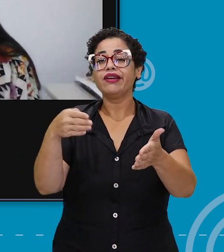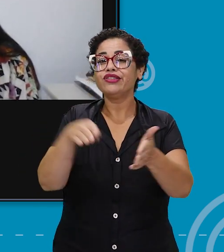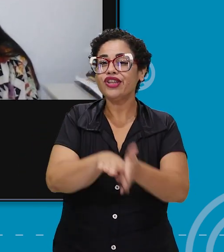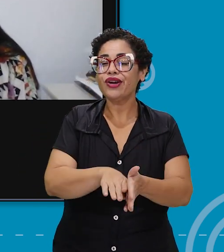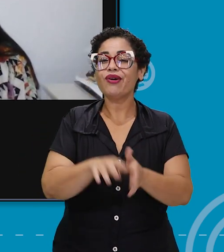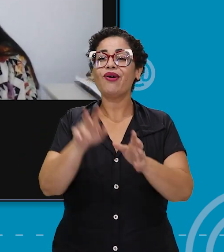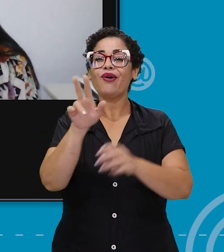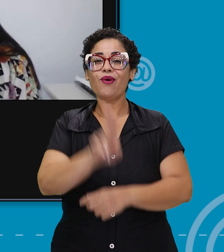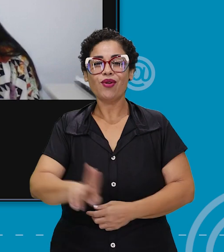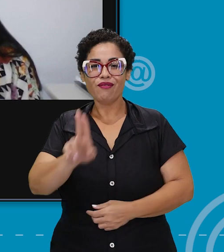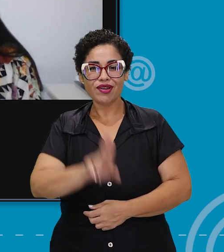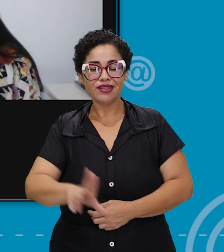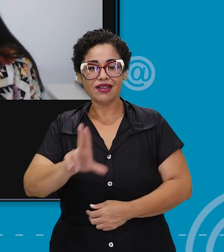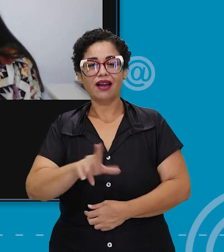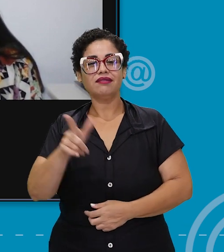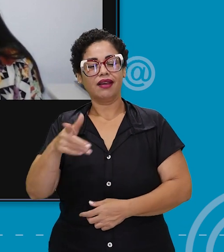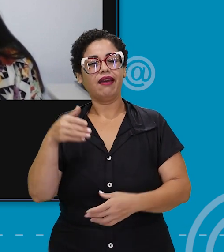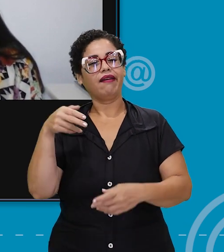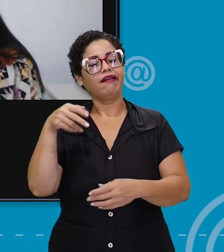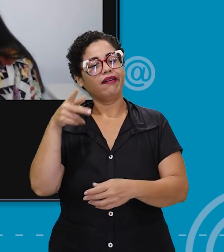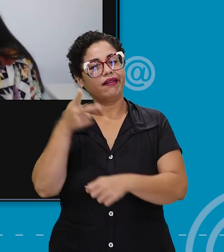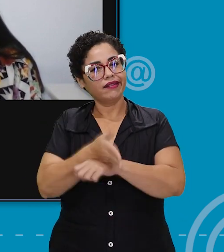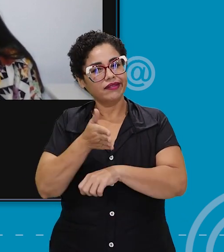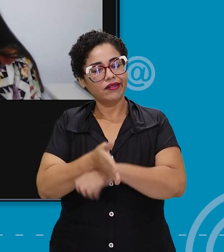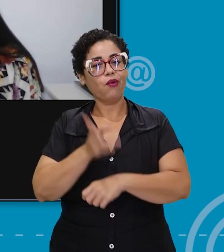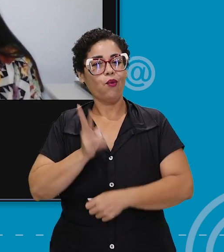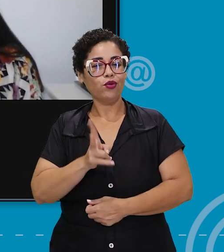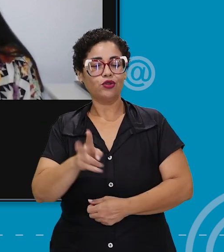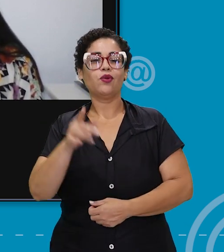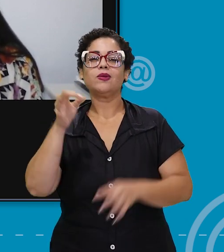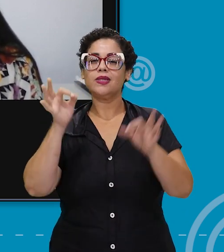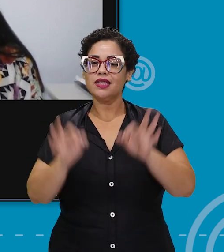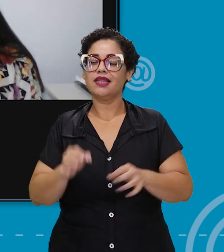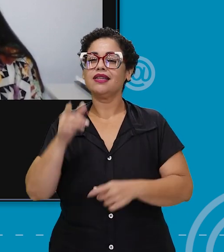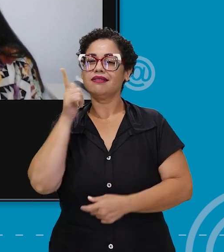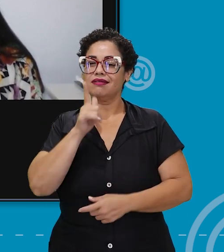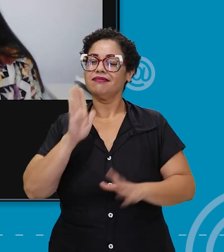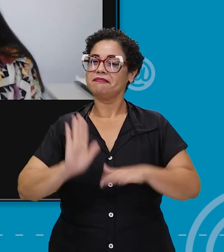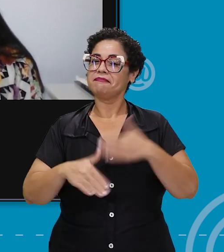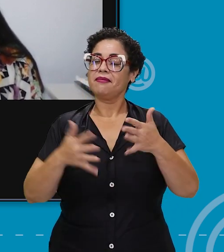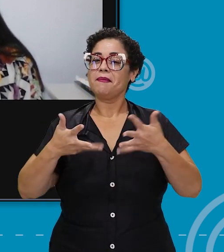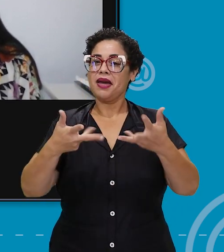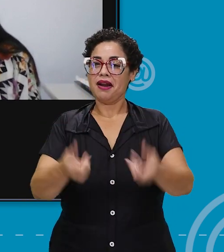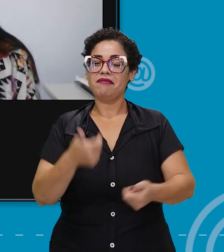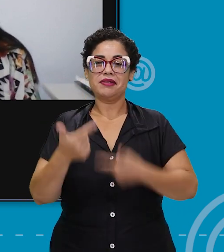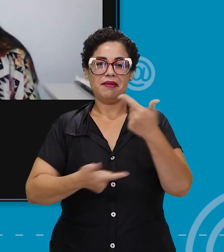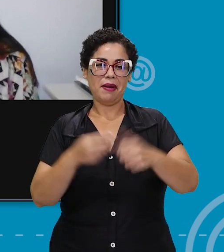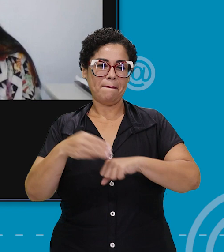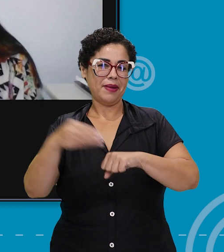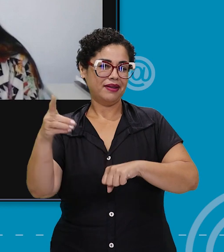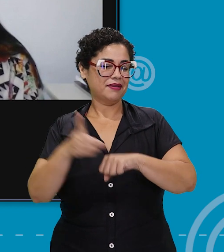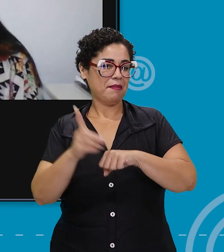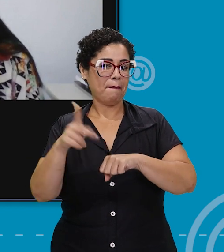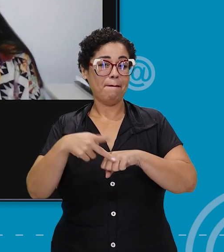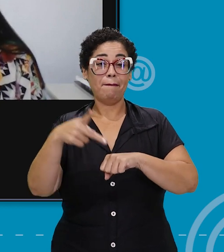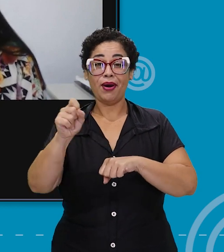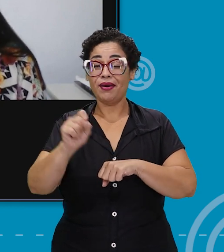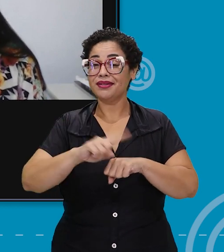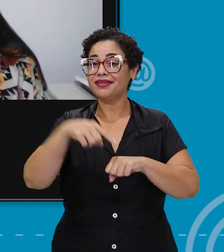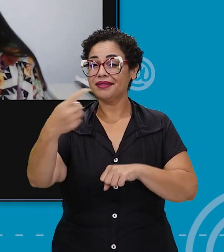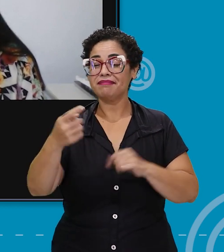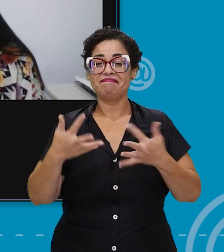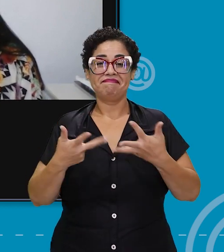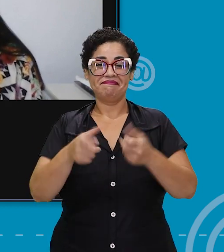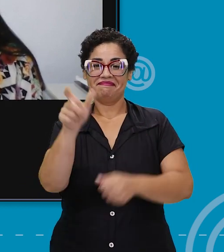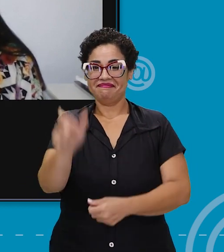na universidade, está lutando para permanecer nessa universidade? Eu tenho certeza que vai fazer um trabalho maravilhoso, vai ter mestrado, vai ter pós-doc,